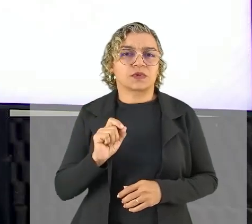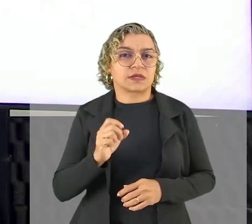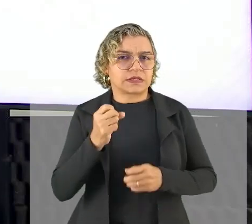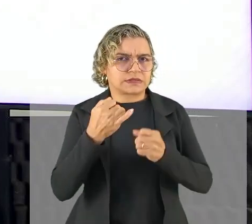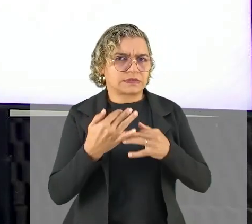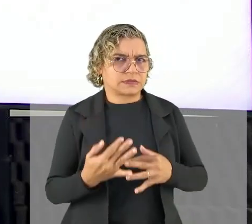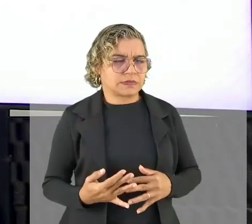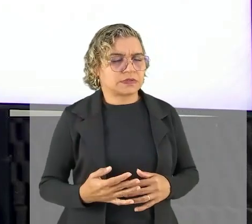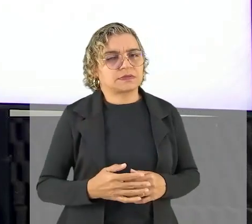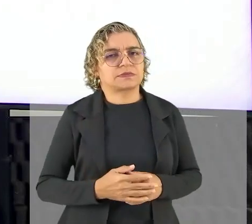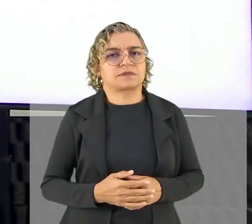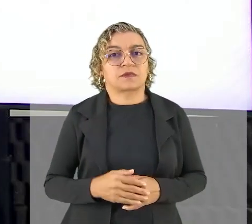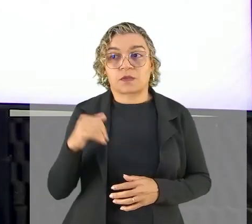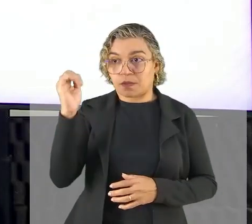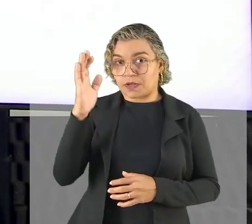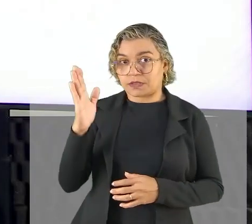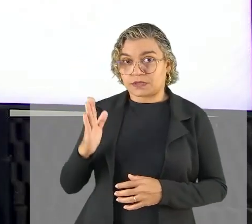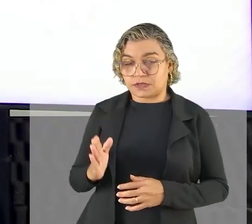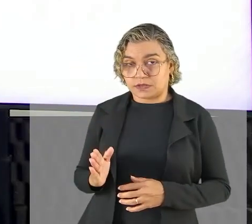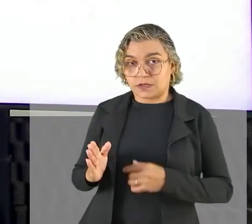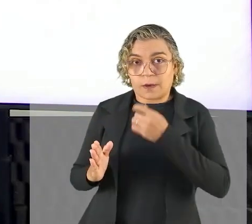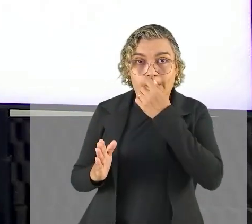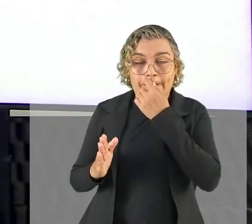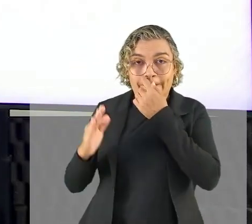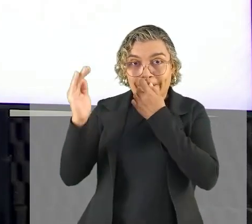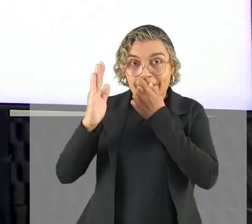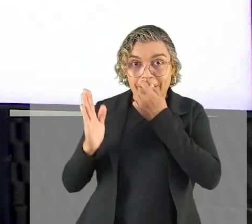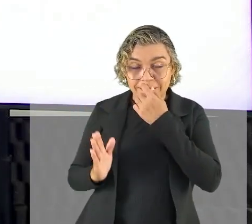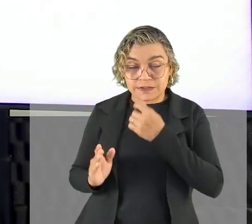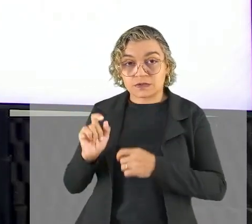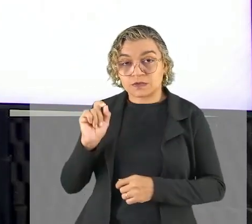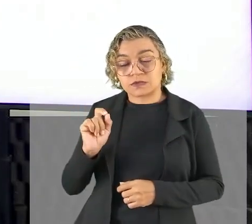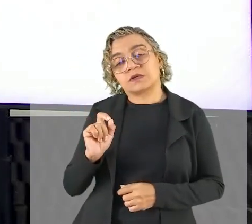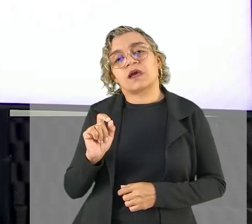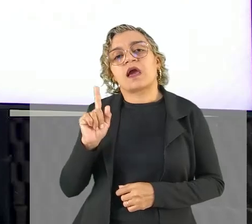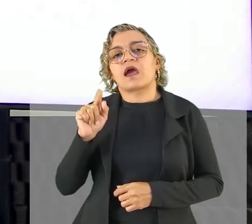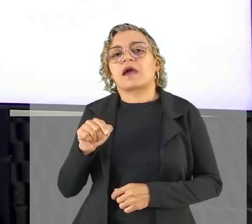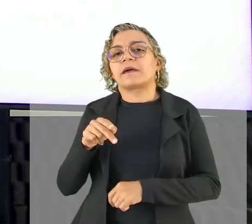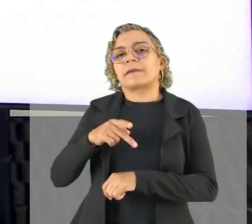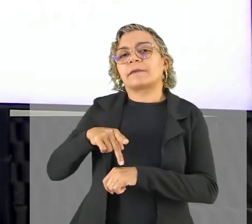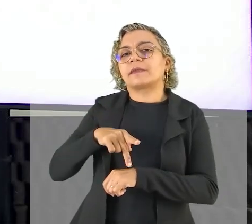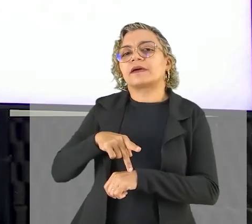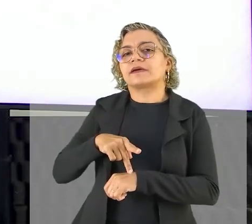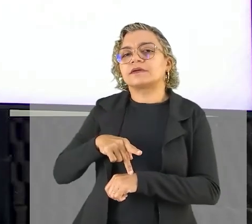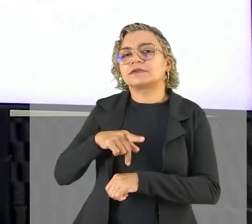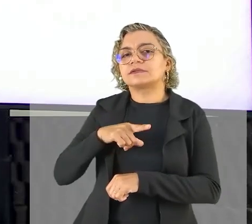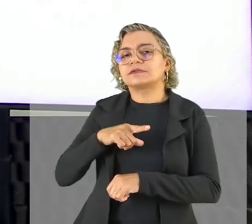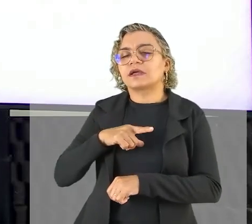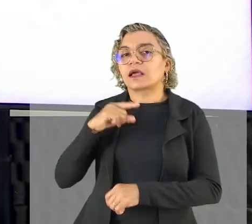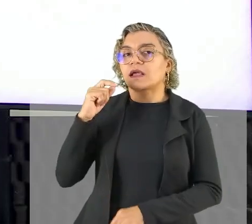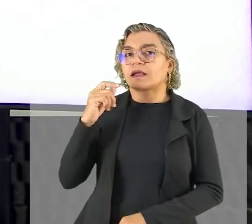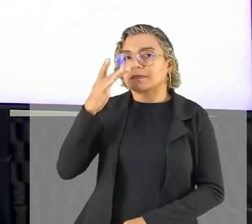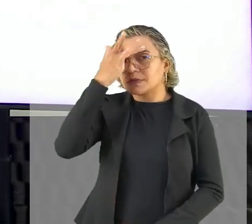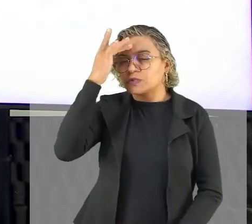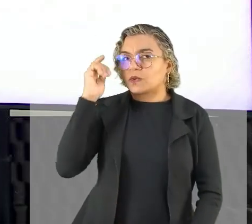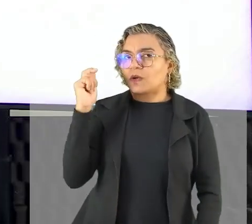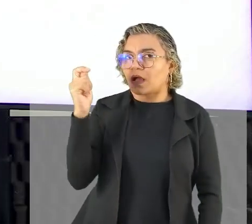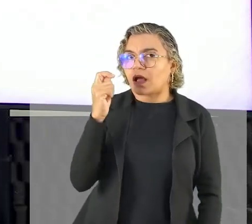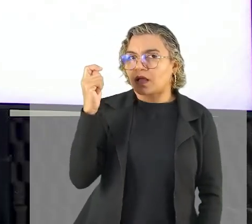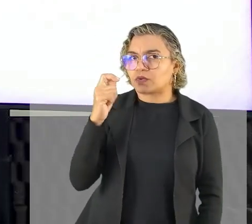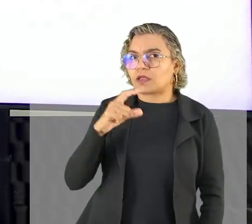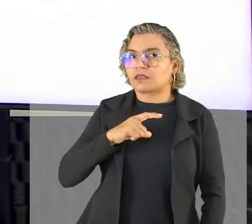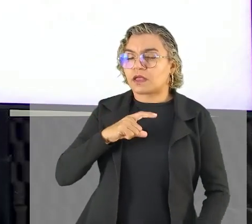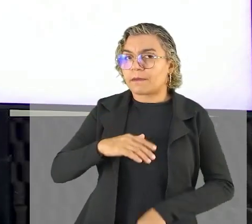o seguinte: no Brasil, o Brasil, na verdade, ele é um dos países onde os adultos eles têm